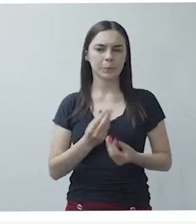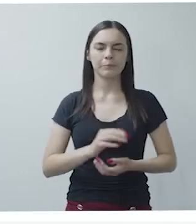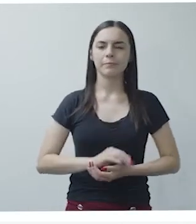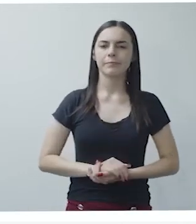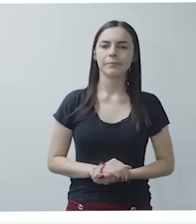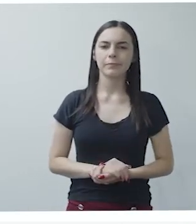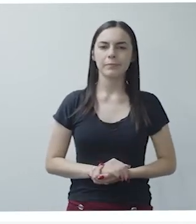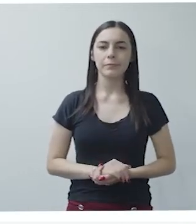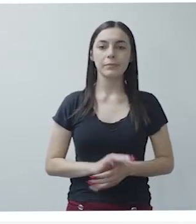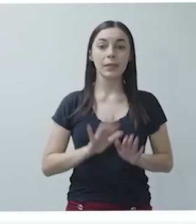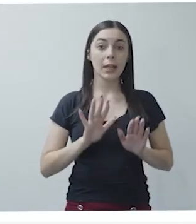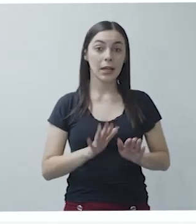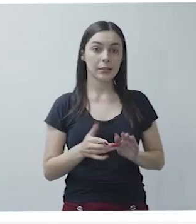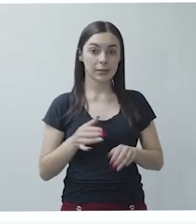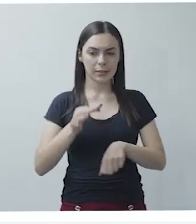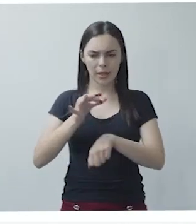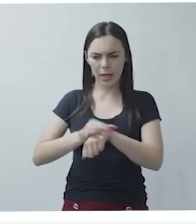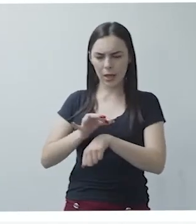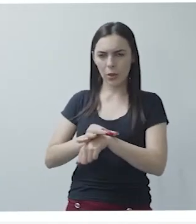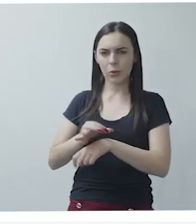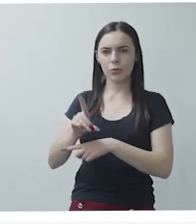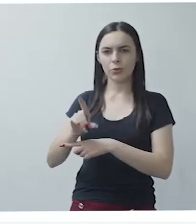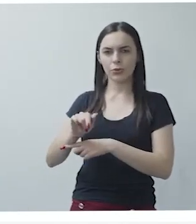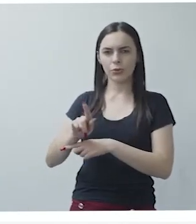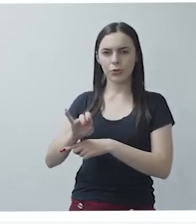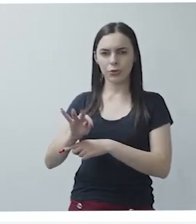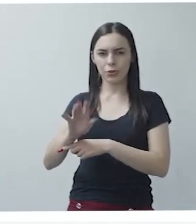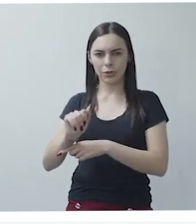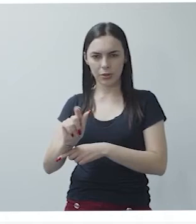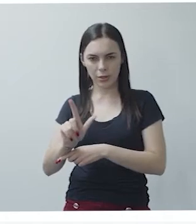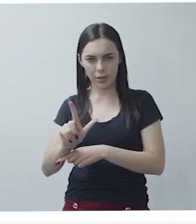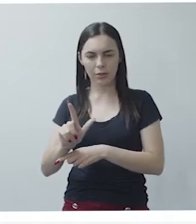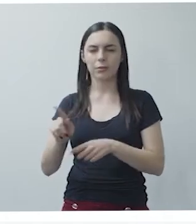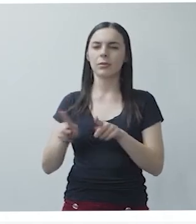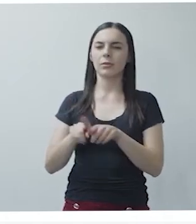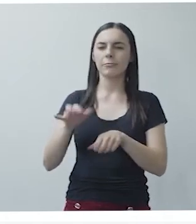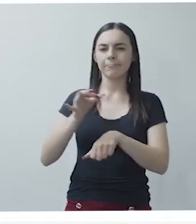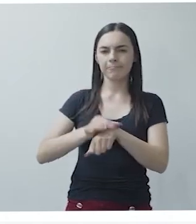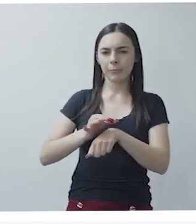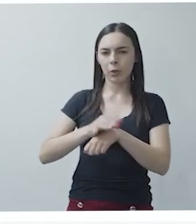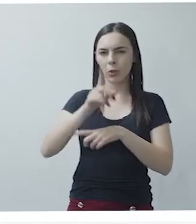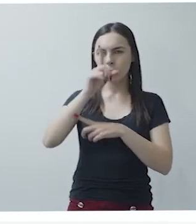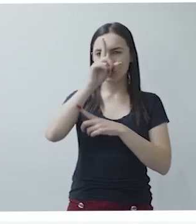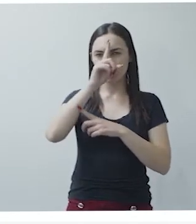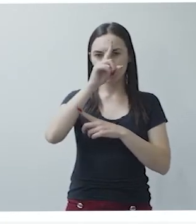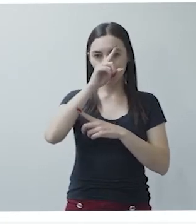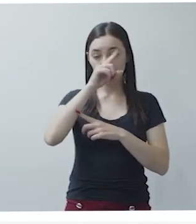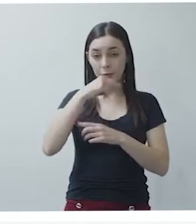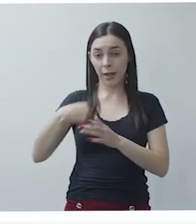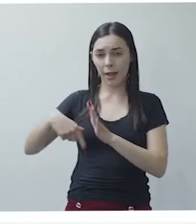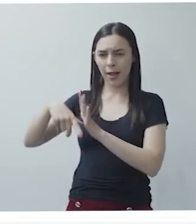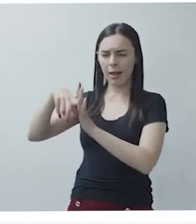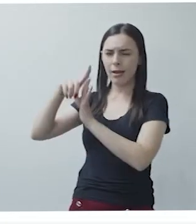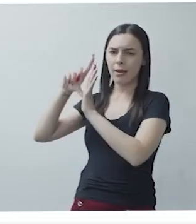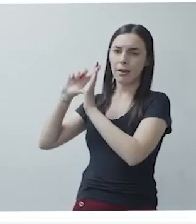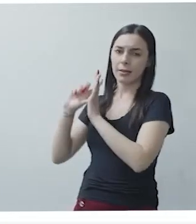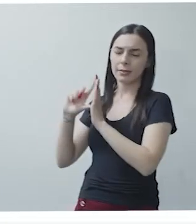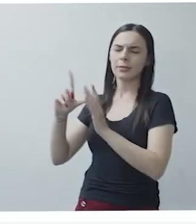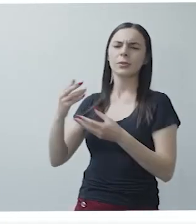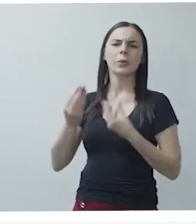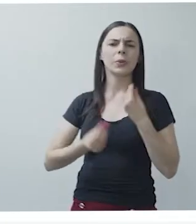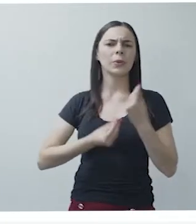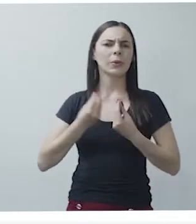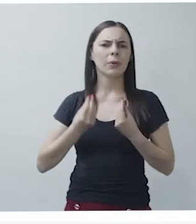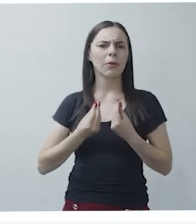Antes de inventarem o relógio digital e o relógio analógico, eles utilizavam, conseguiam ver os períodos do dia,